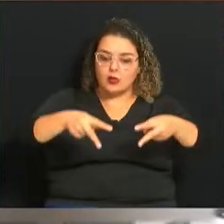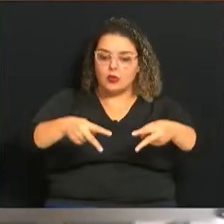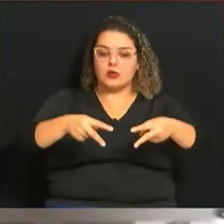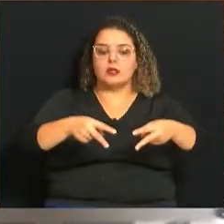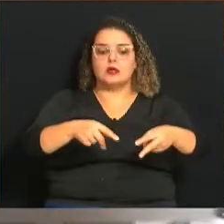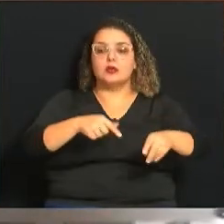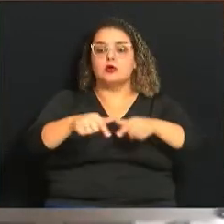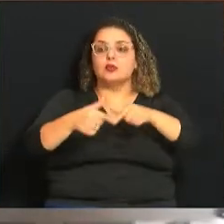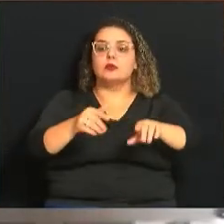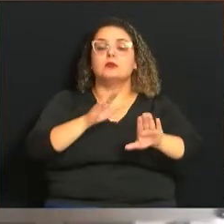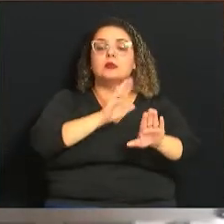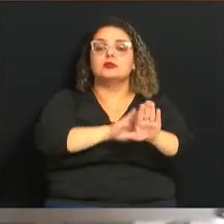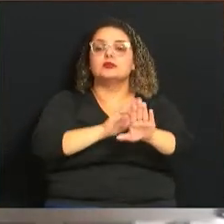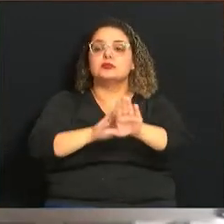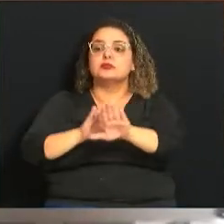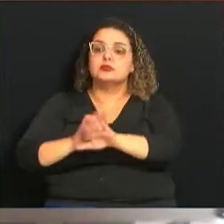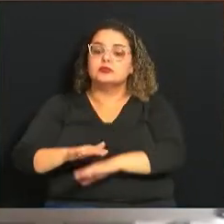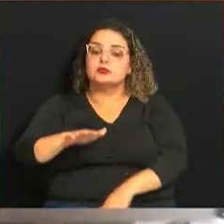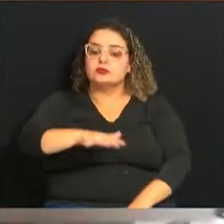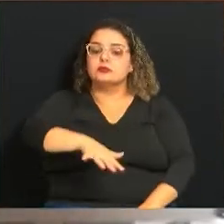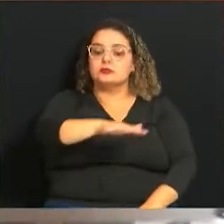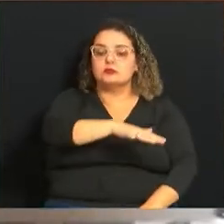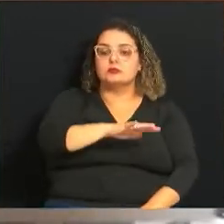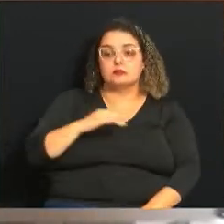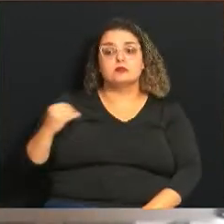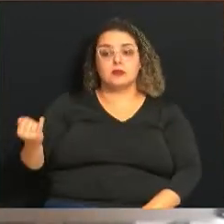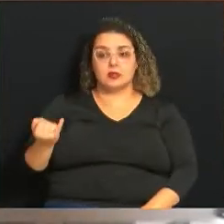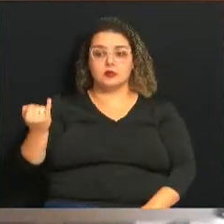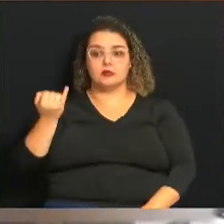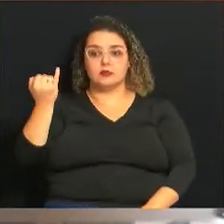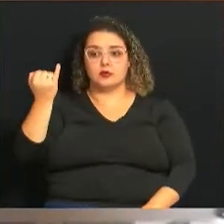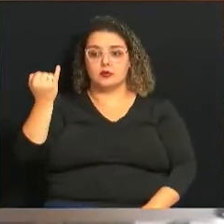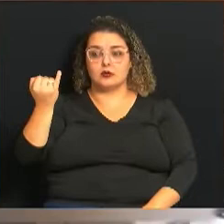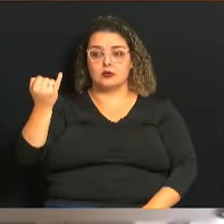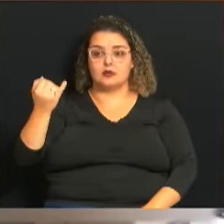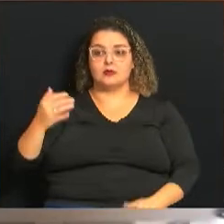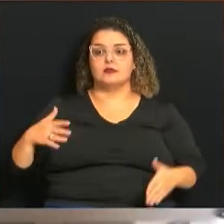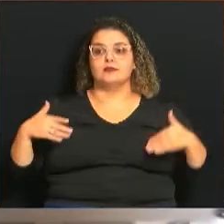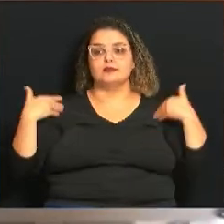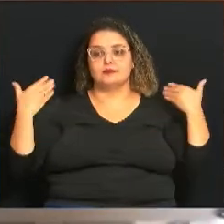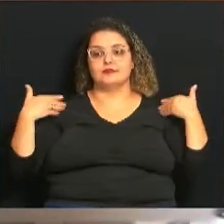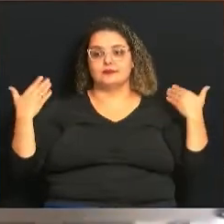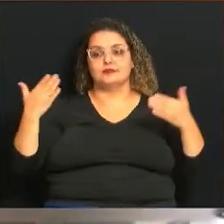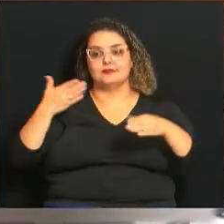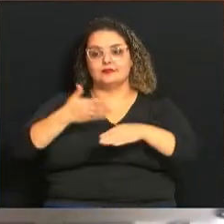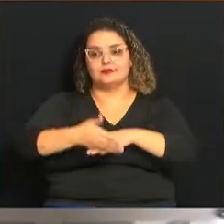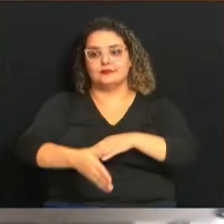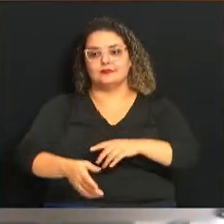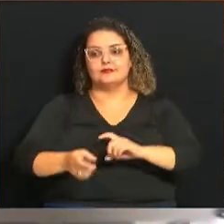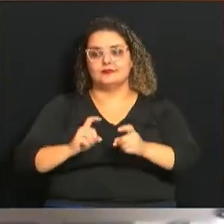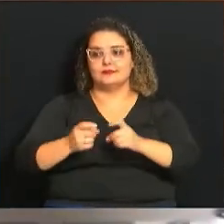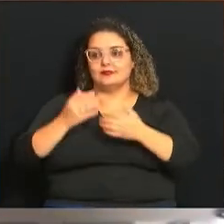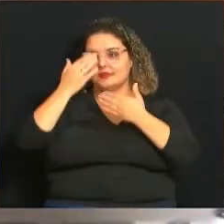de atuação. Eu acho que isso é importante, portanto, foi uma alegria participar dessa reunião. Muito obrigado, e esse vereador